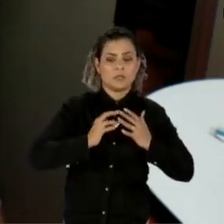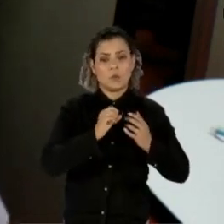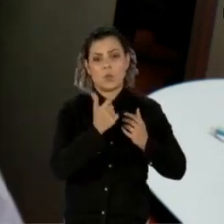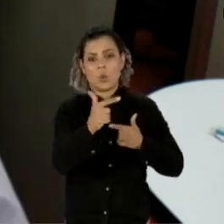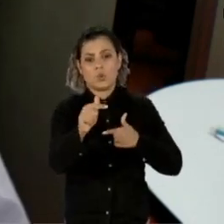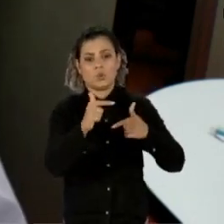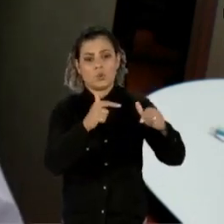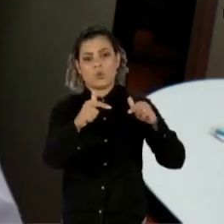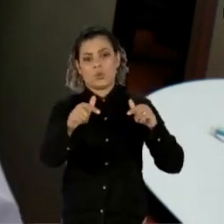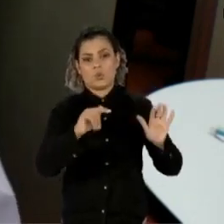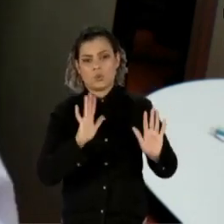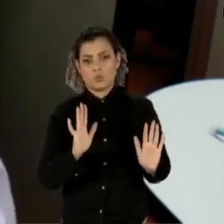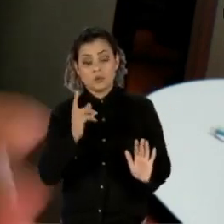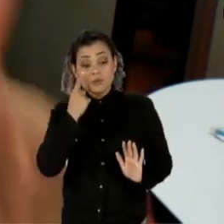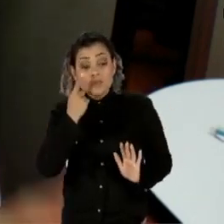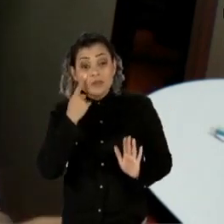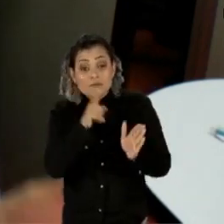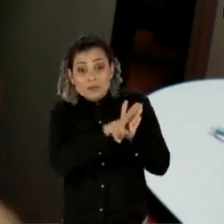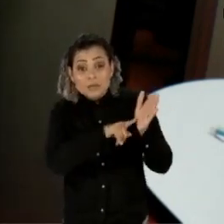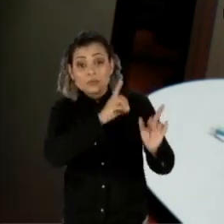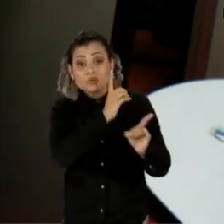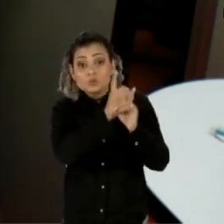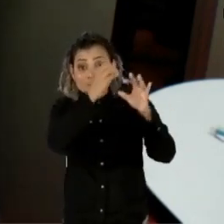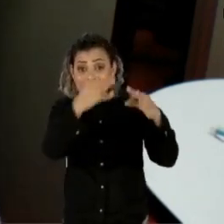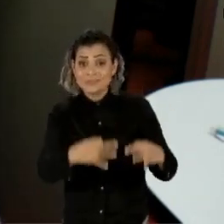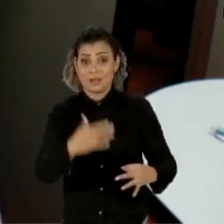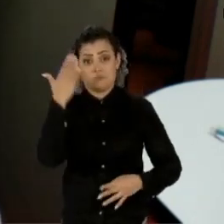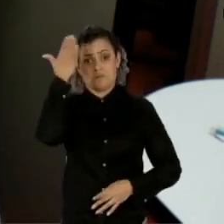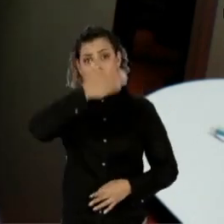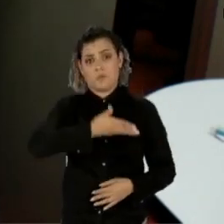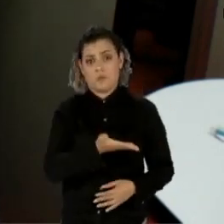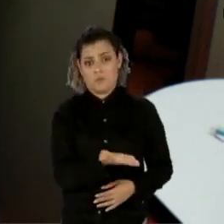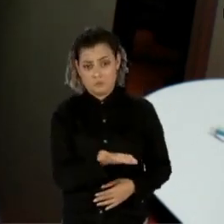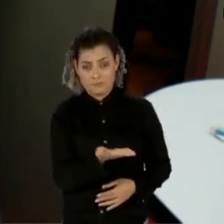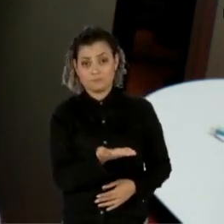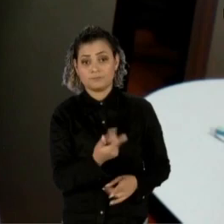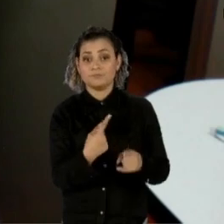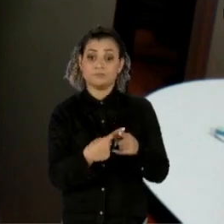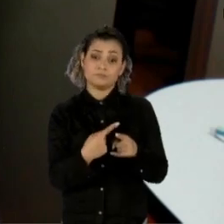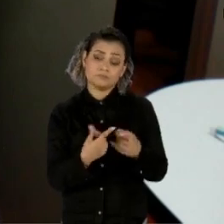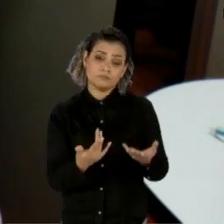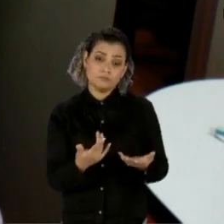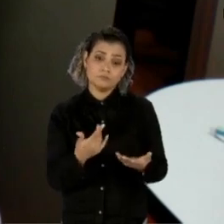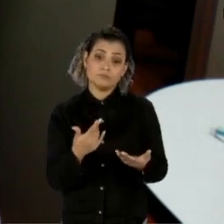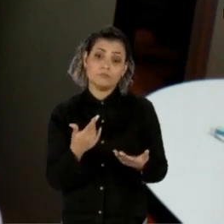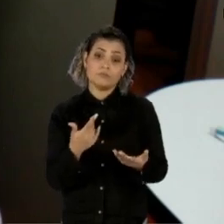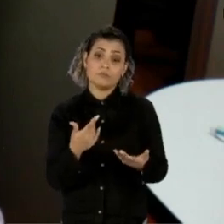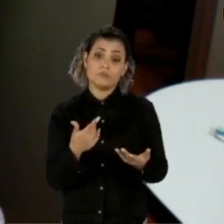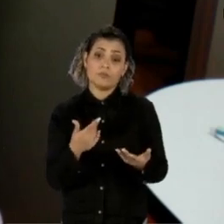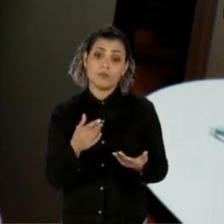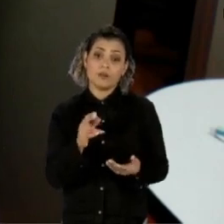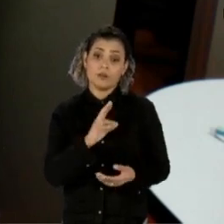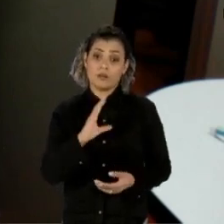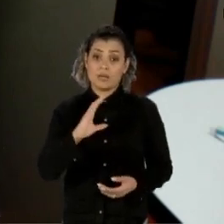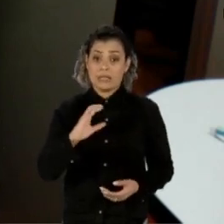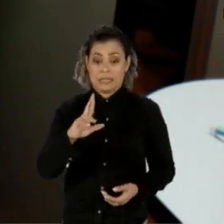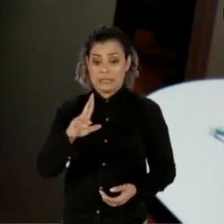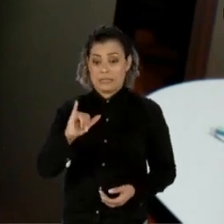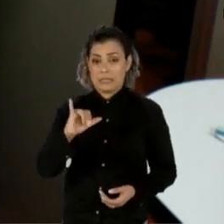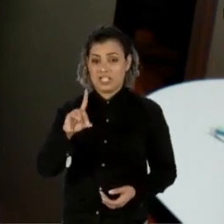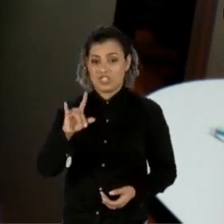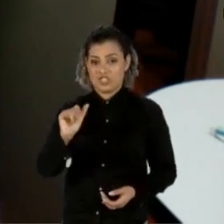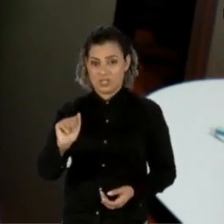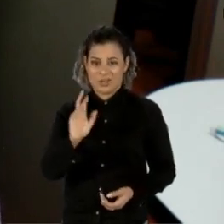não foi infectado com esse parasita novo que nós estamos chamando de crise é e cláudia seus intensas